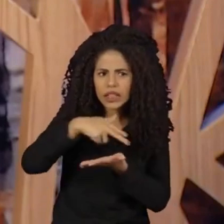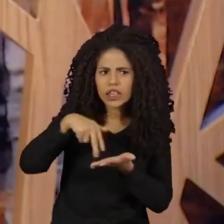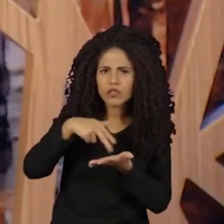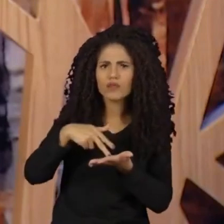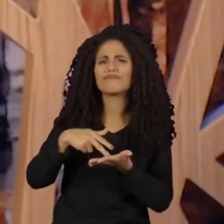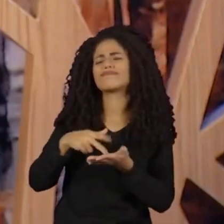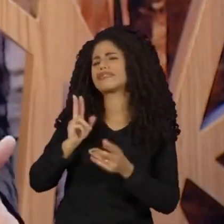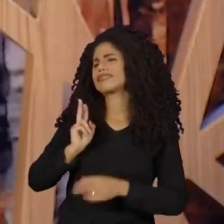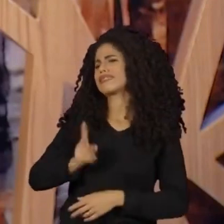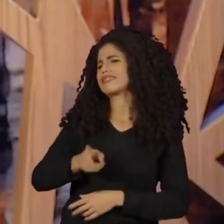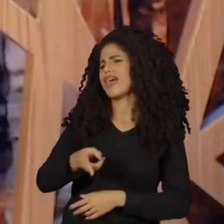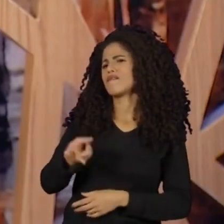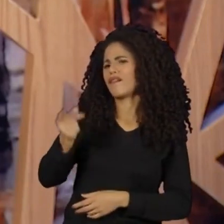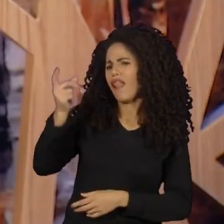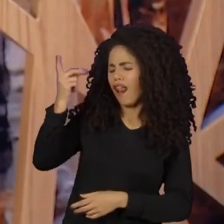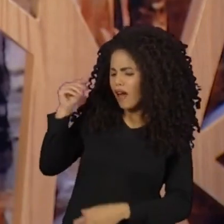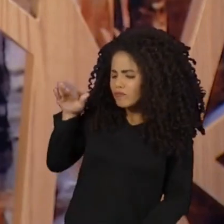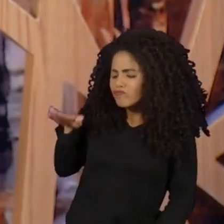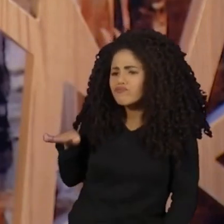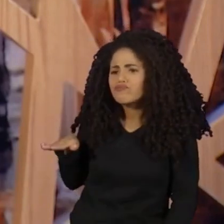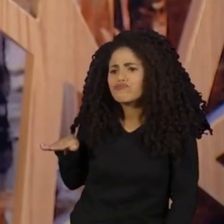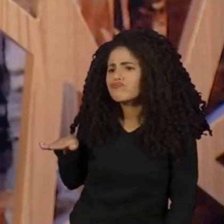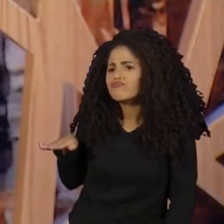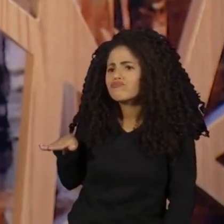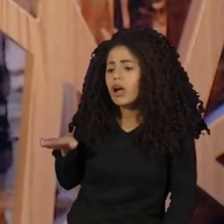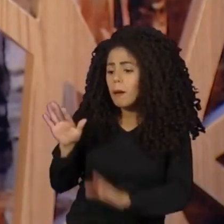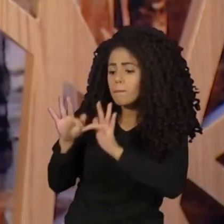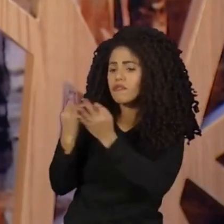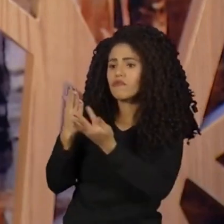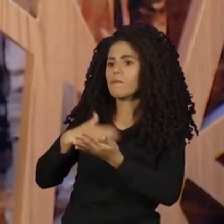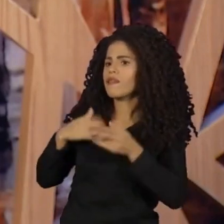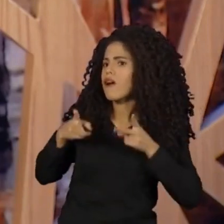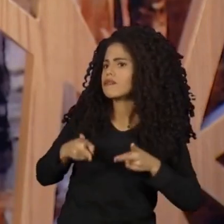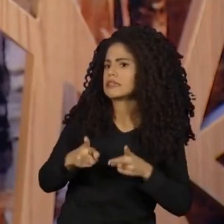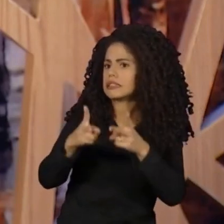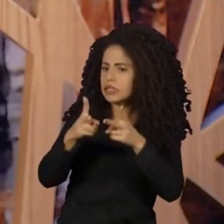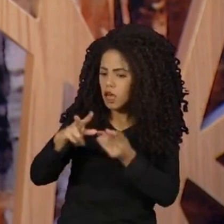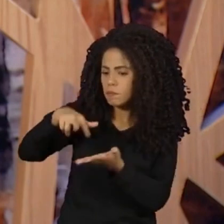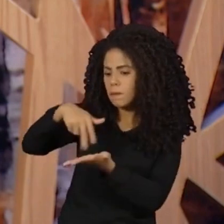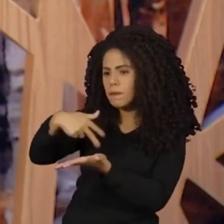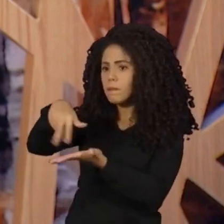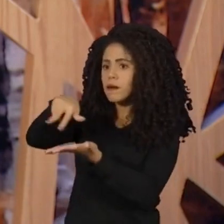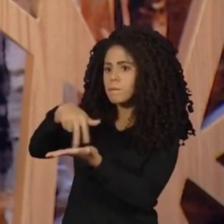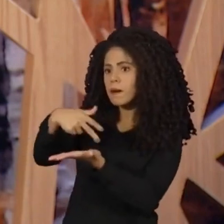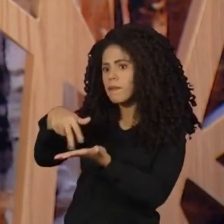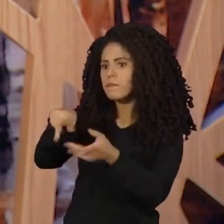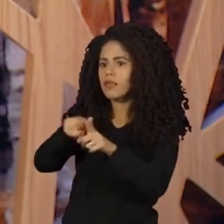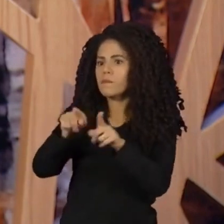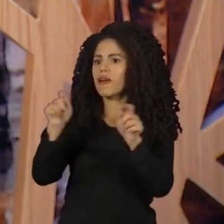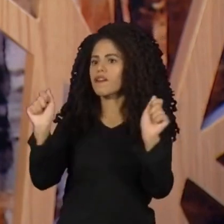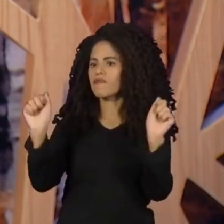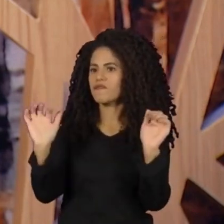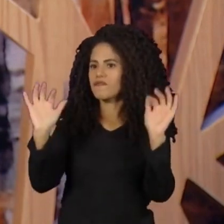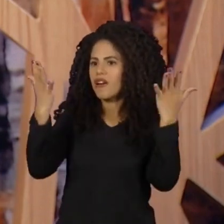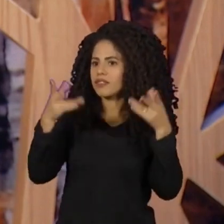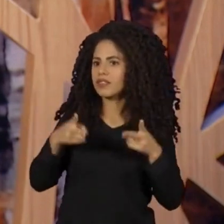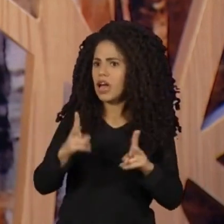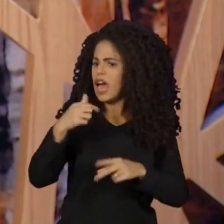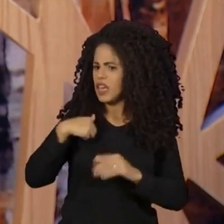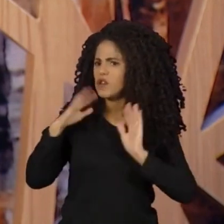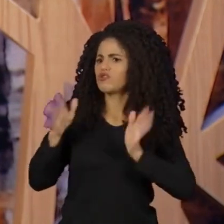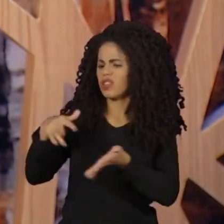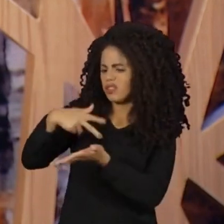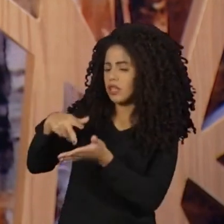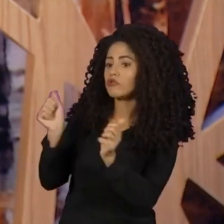garoto desde garoto a minha família sempre teve sempre foi ligado ao mercado dos bailes né das festas e eu dançava